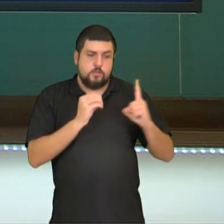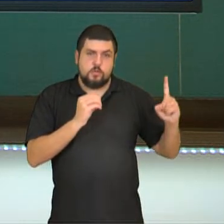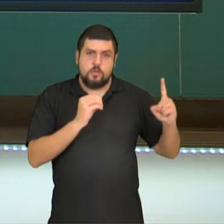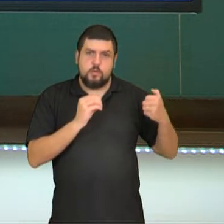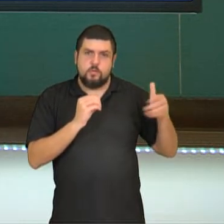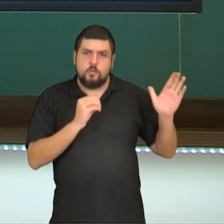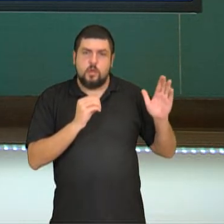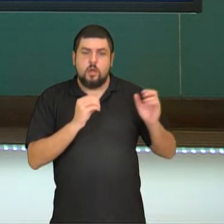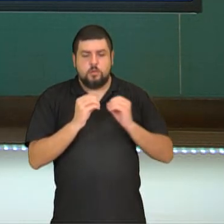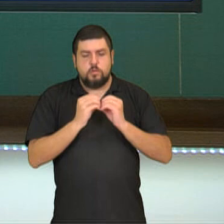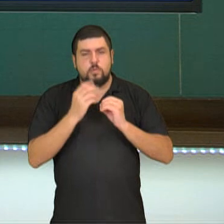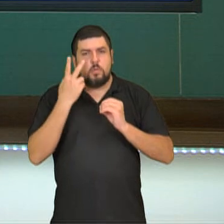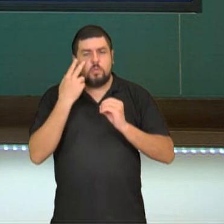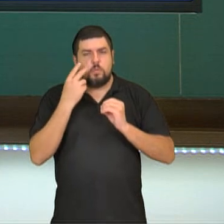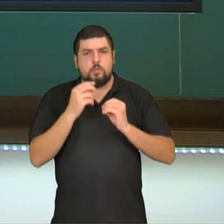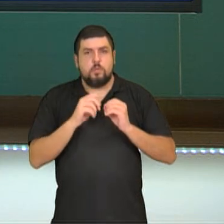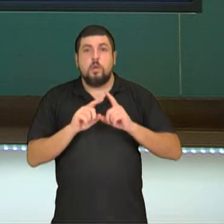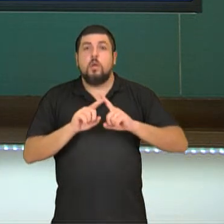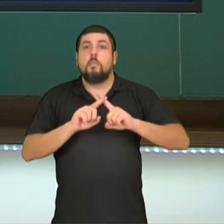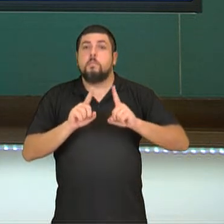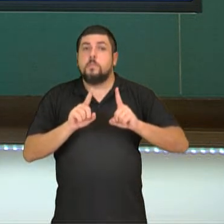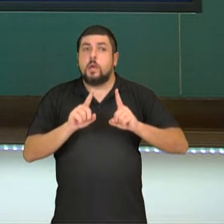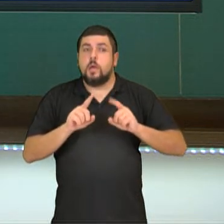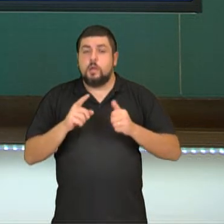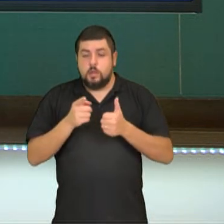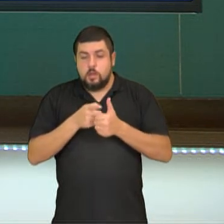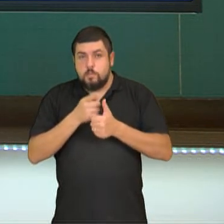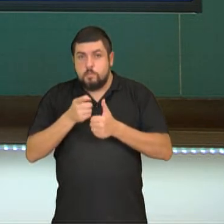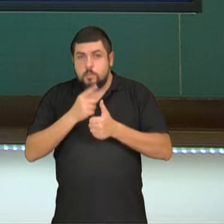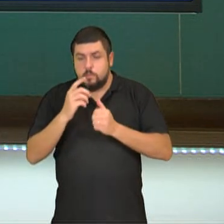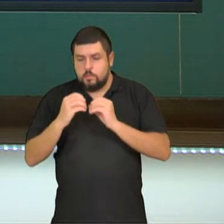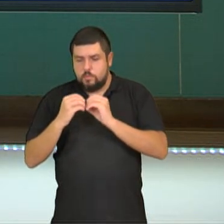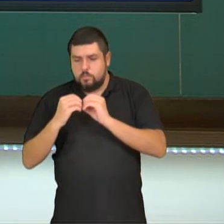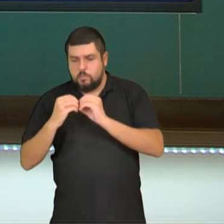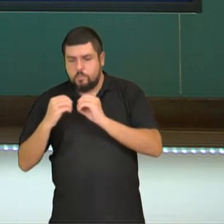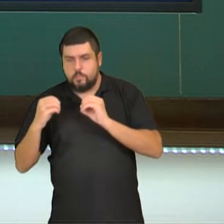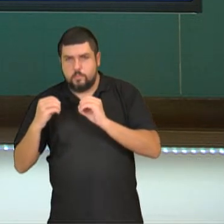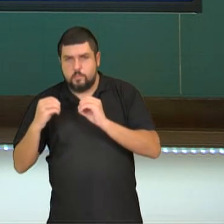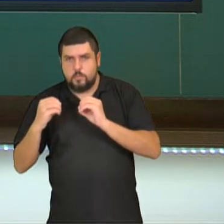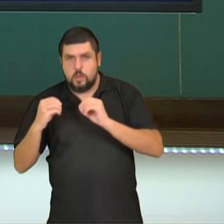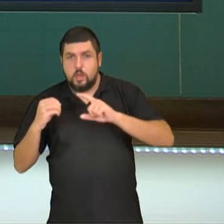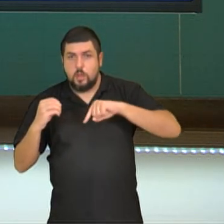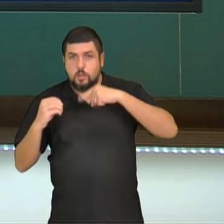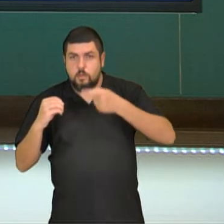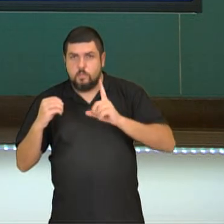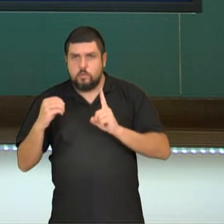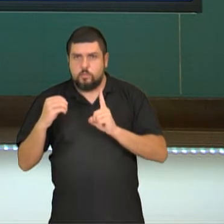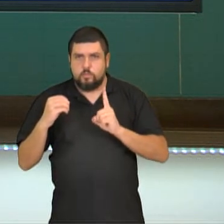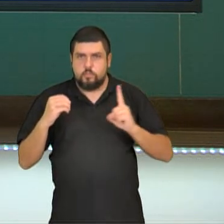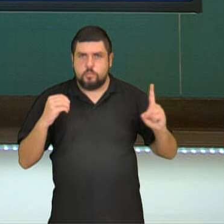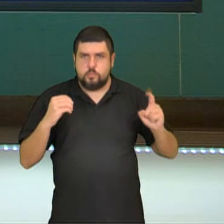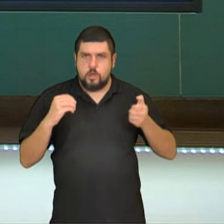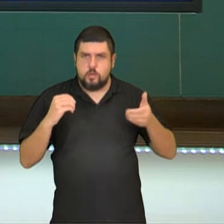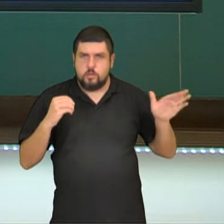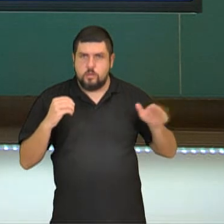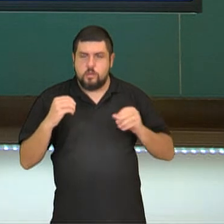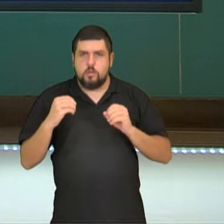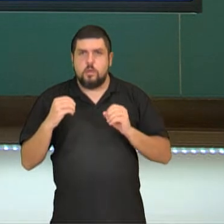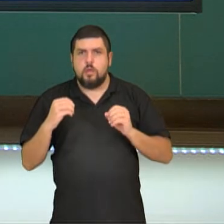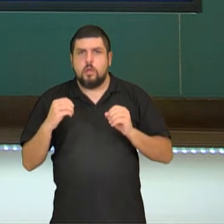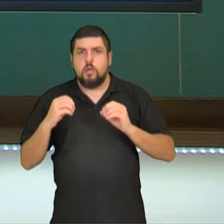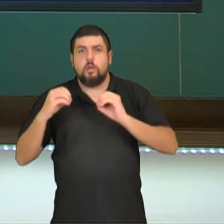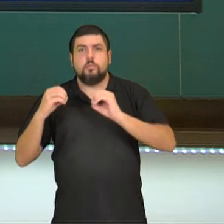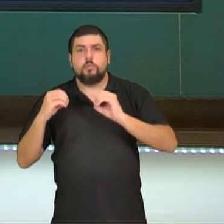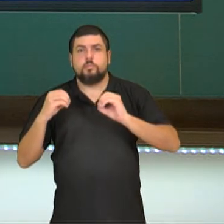a ligação entre elas, primeiro, e depois afastar o corpo indutor, não tem mais como a carga A se neutralizar e nem a B. Então, uma vai